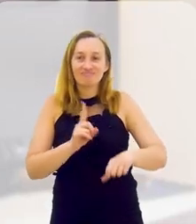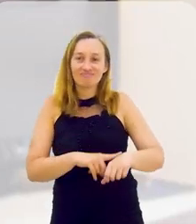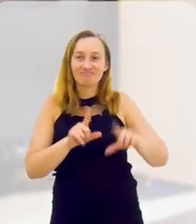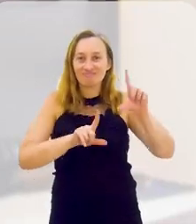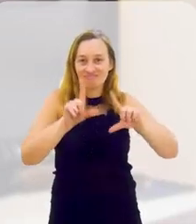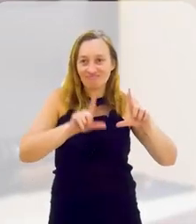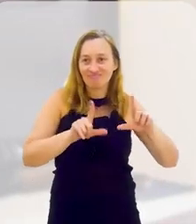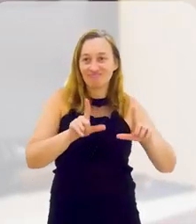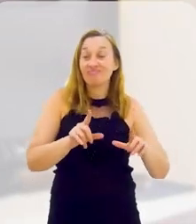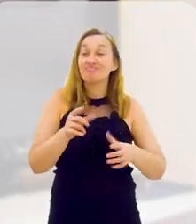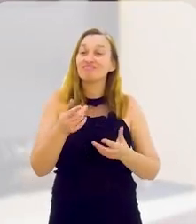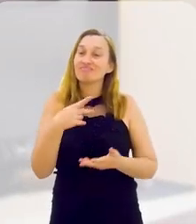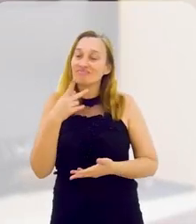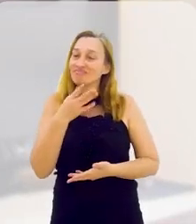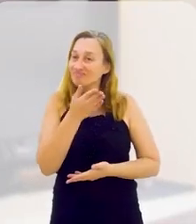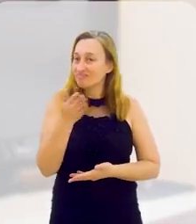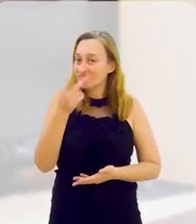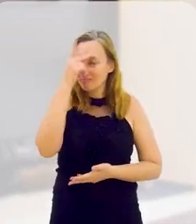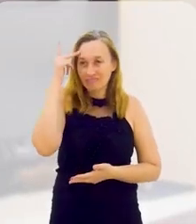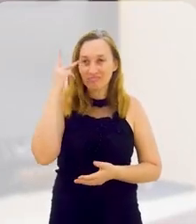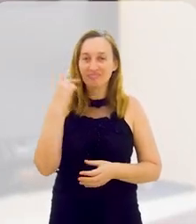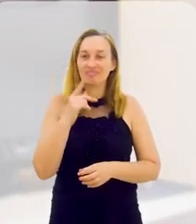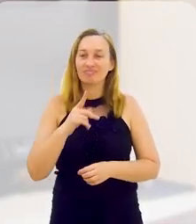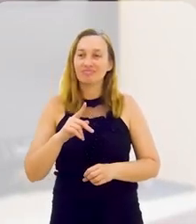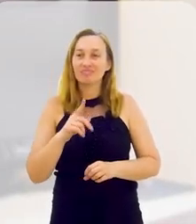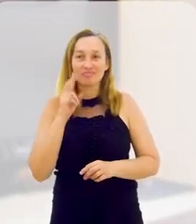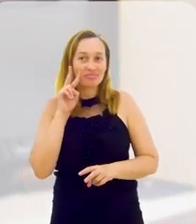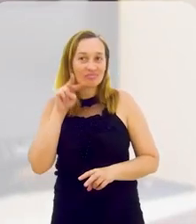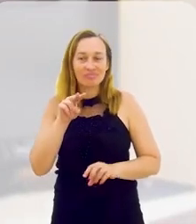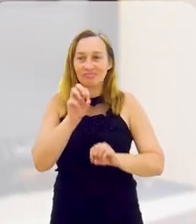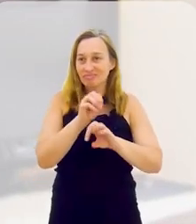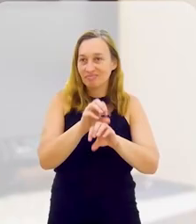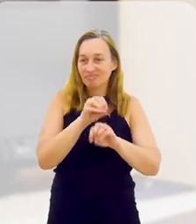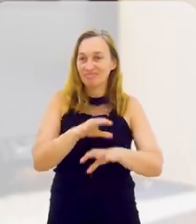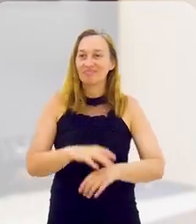forma. O que que você tem para dizer para o público da educação?